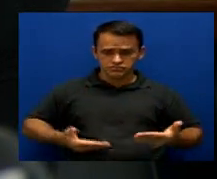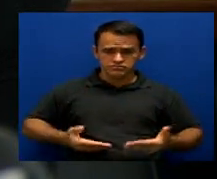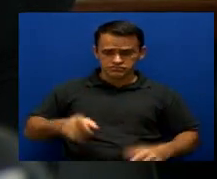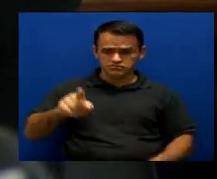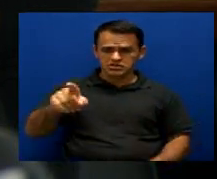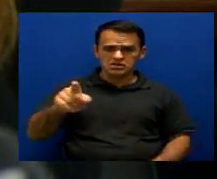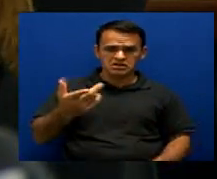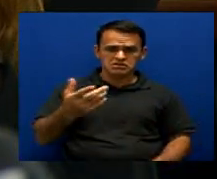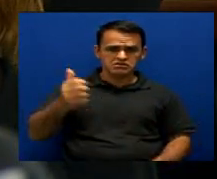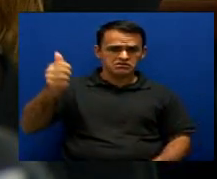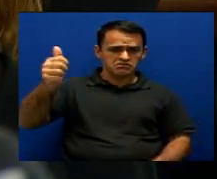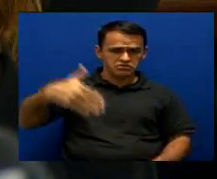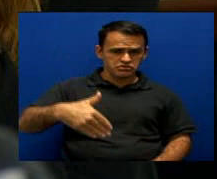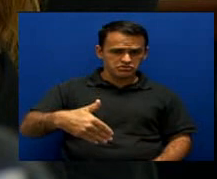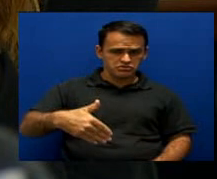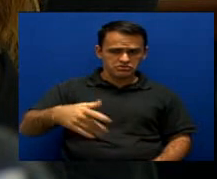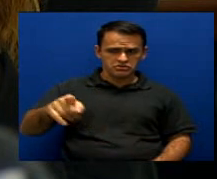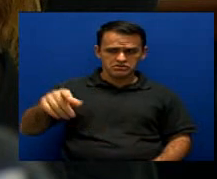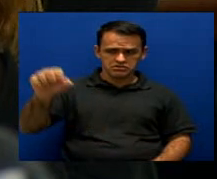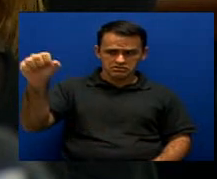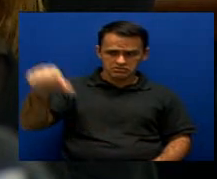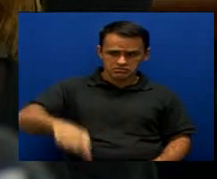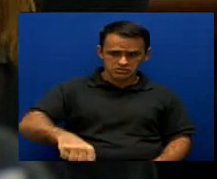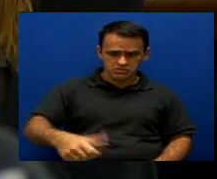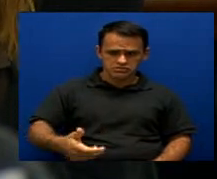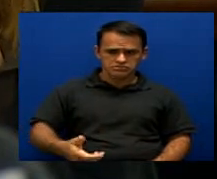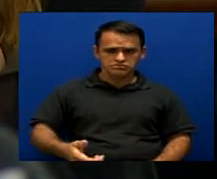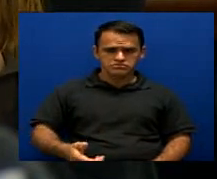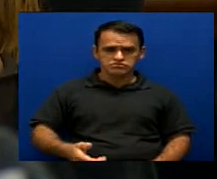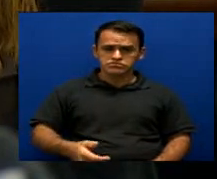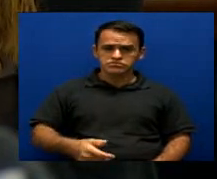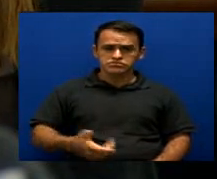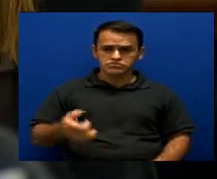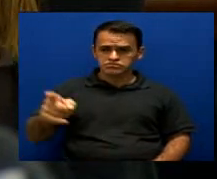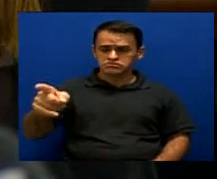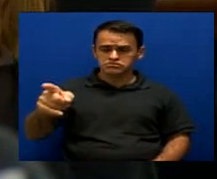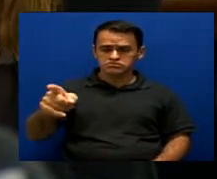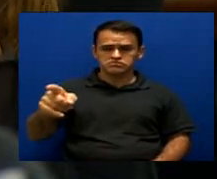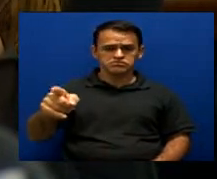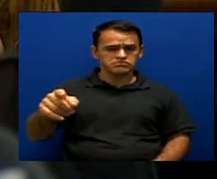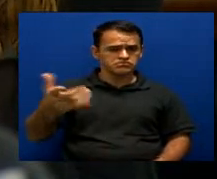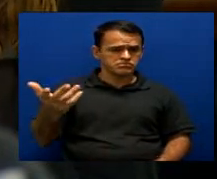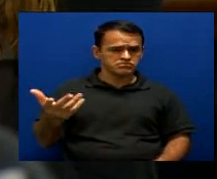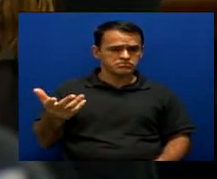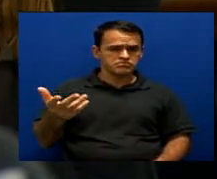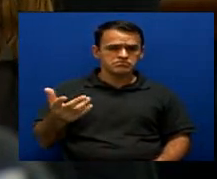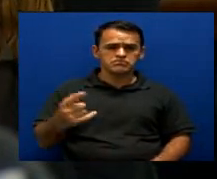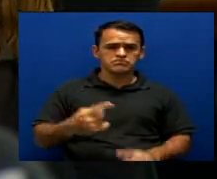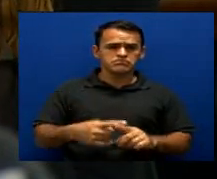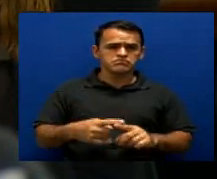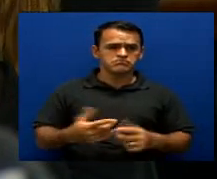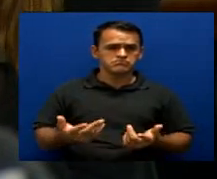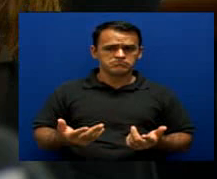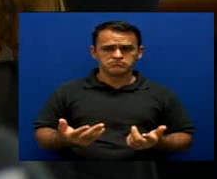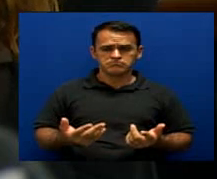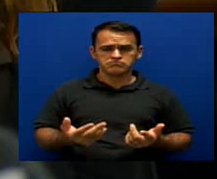descartável que a terceirização é que esse funcionário ele só vai servir